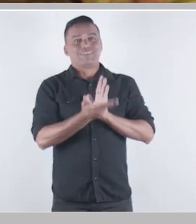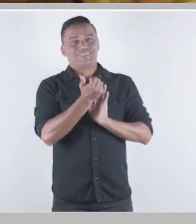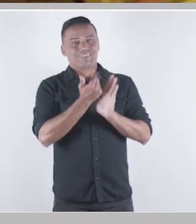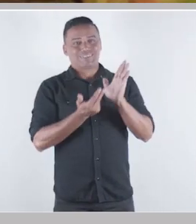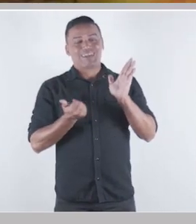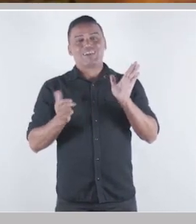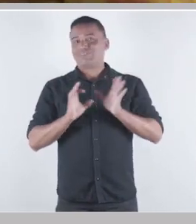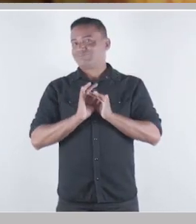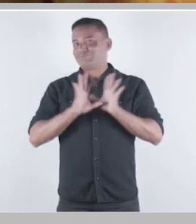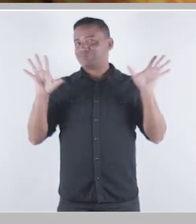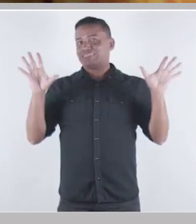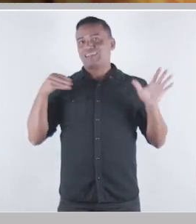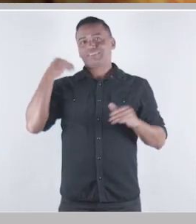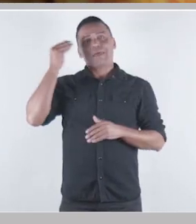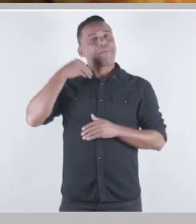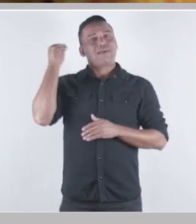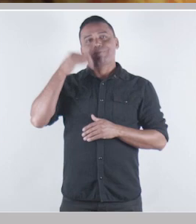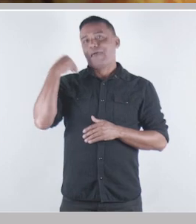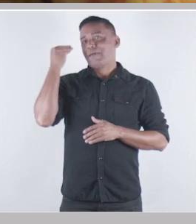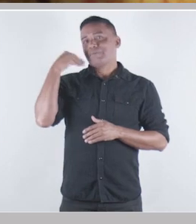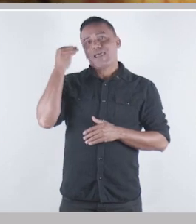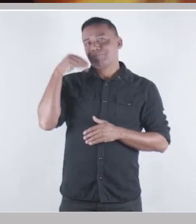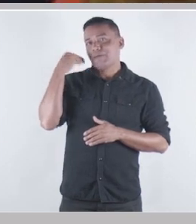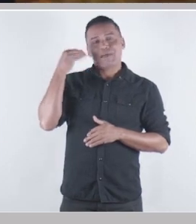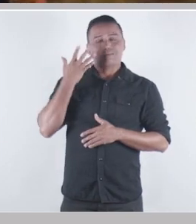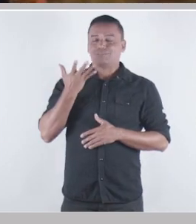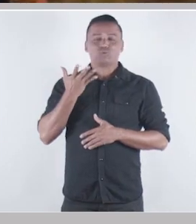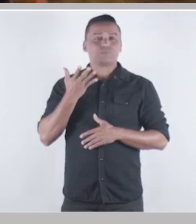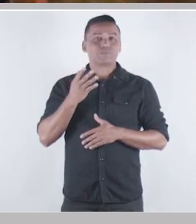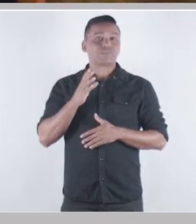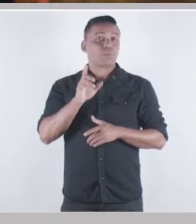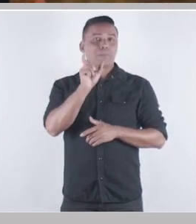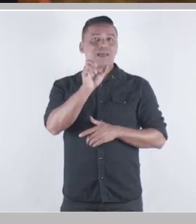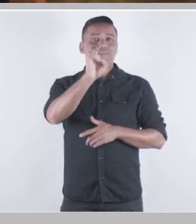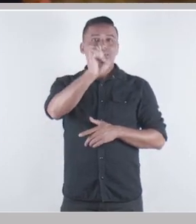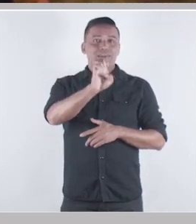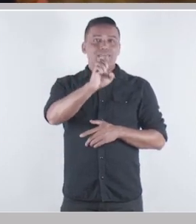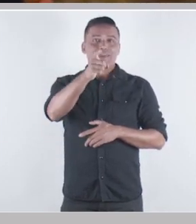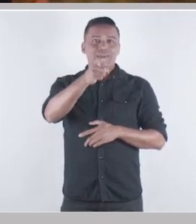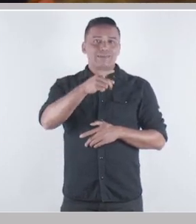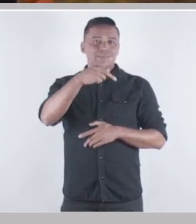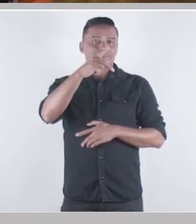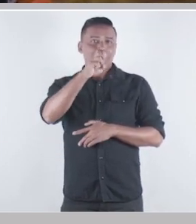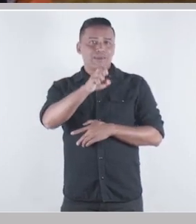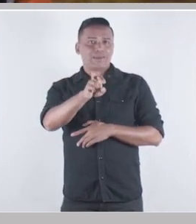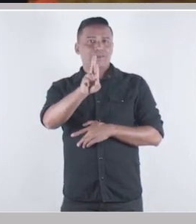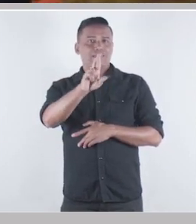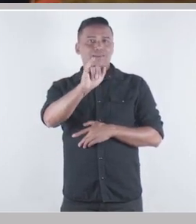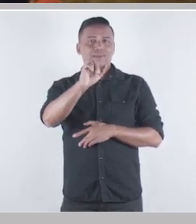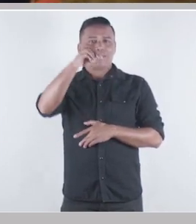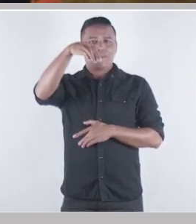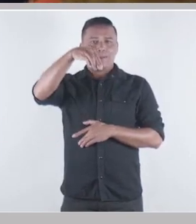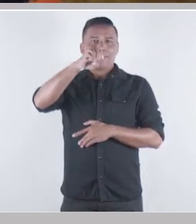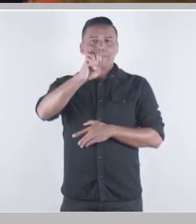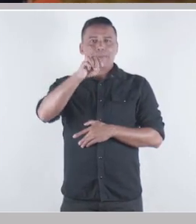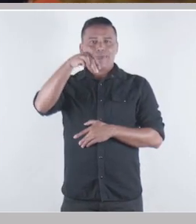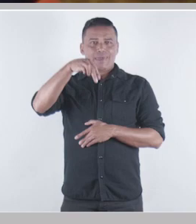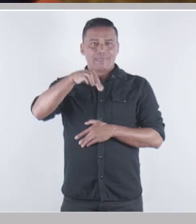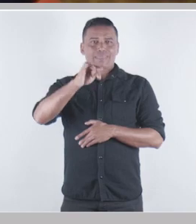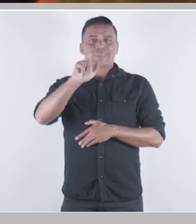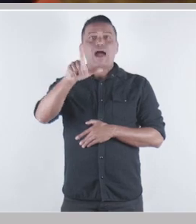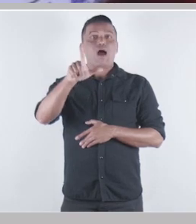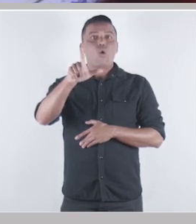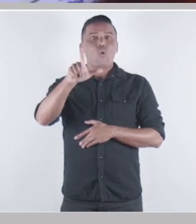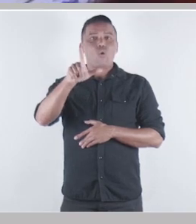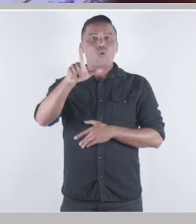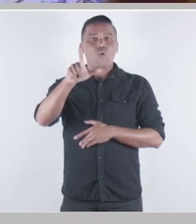e totalmente experimental, assim. Eu acho que a palavra experimental é muito forte no meu trabalho também. Eu sempre preocupei